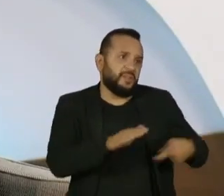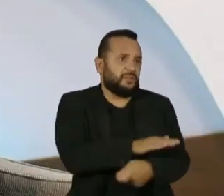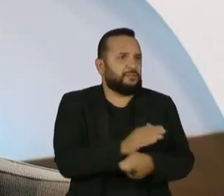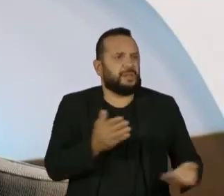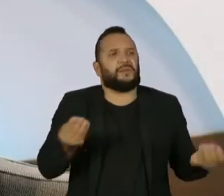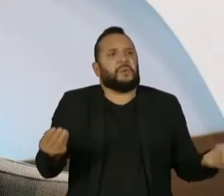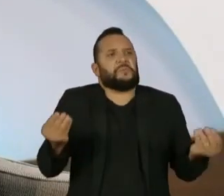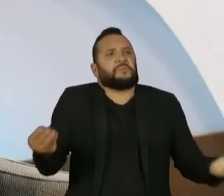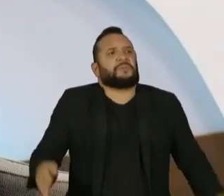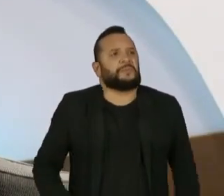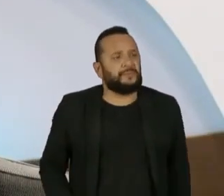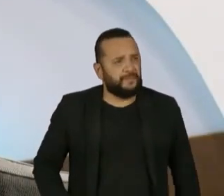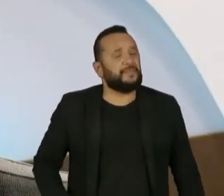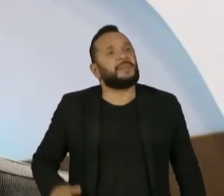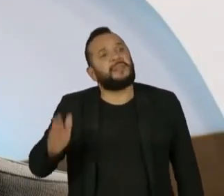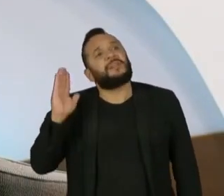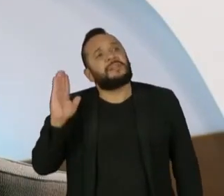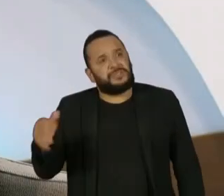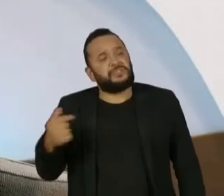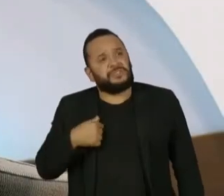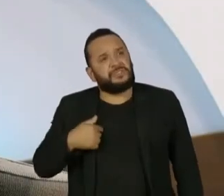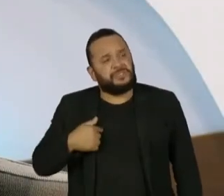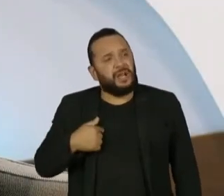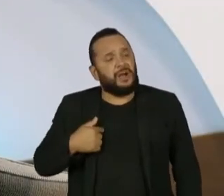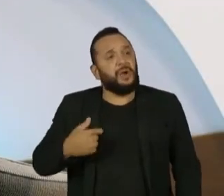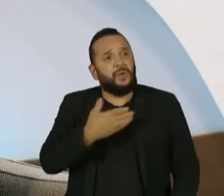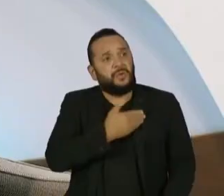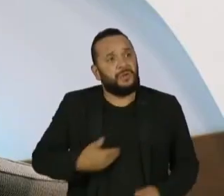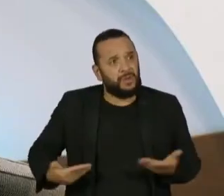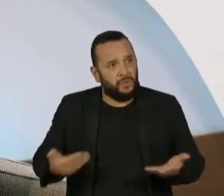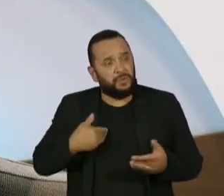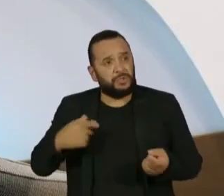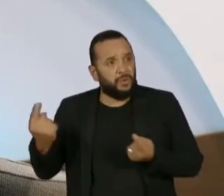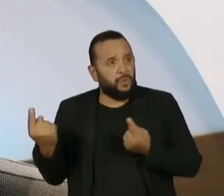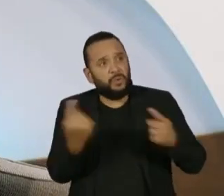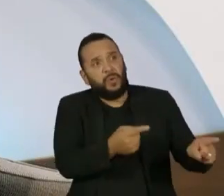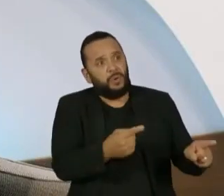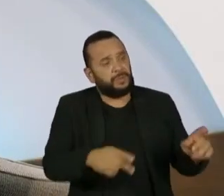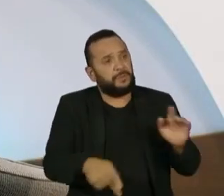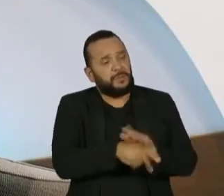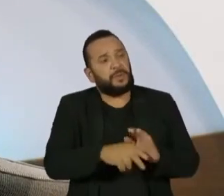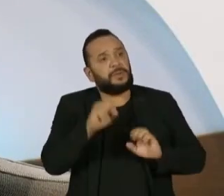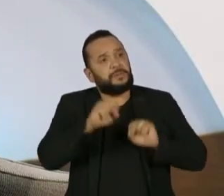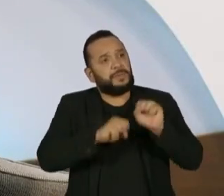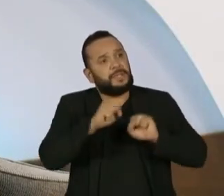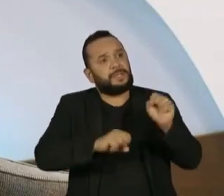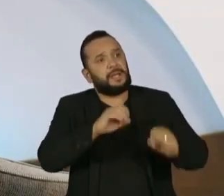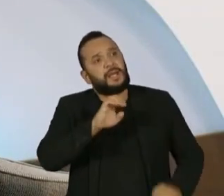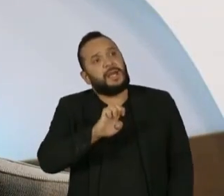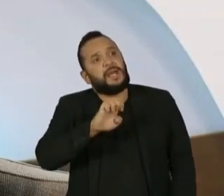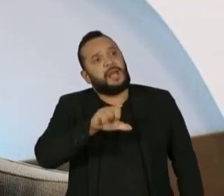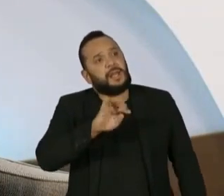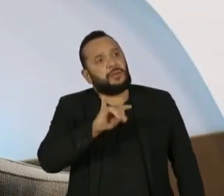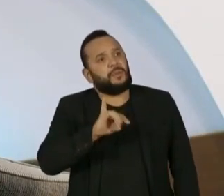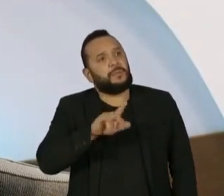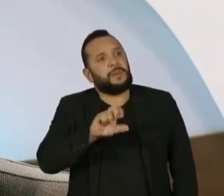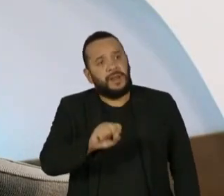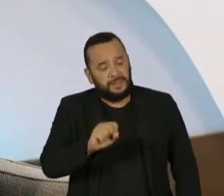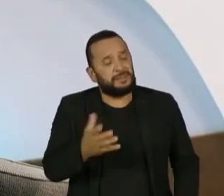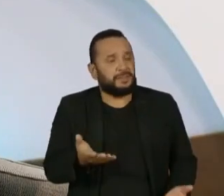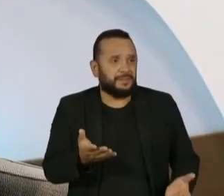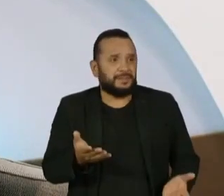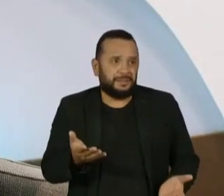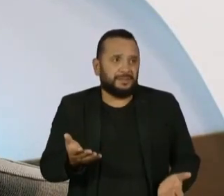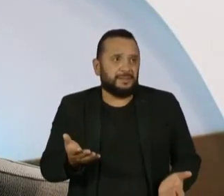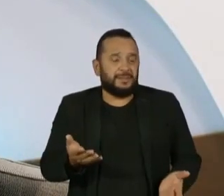a capitalização da Eletrobras, inclusive com ação no Supremo Tribunal Federal. Dá um péssimo recado para quem quer investir no Brasil. Nós temos um governo que